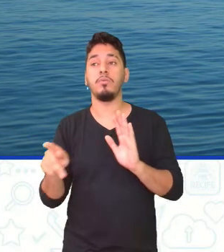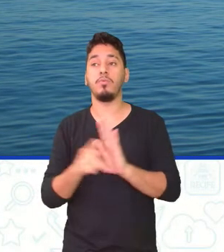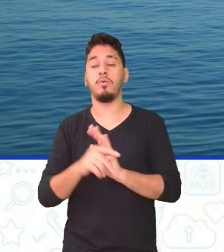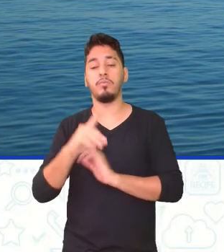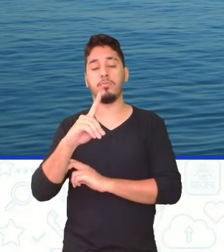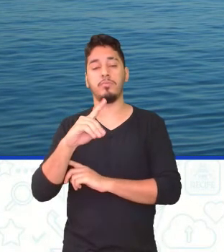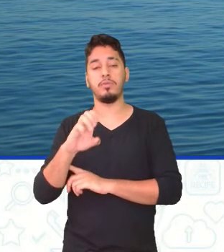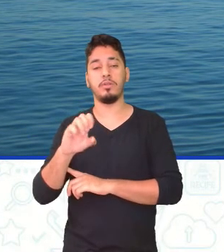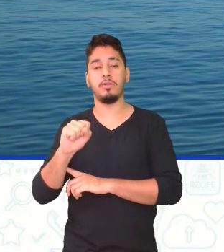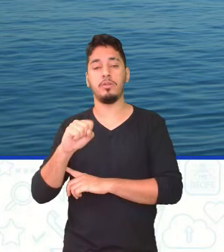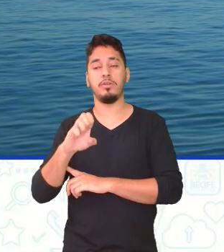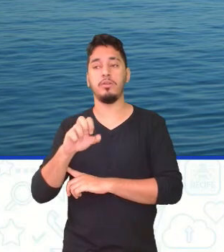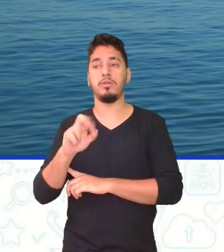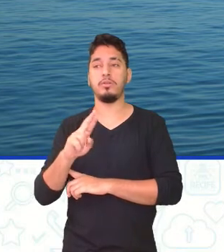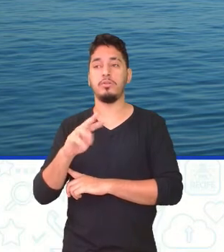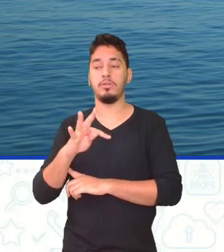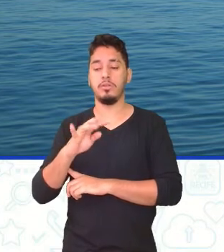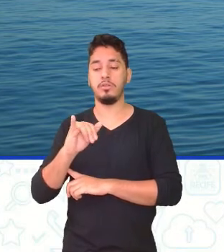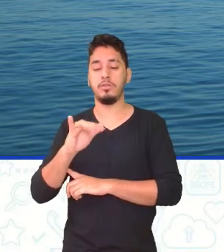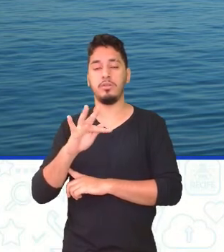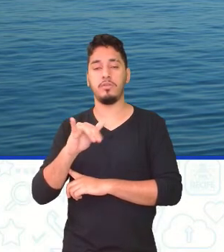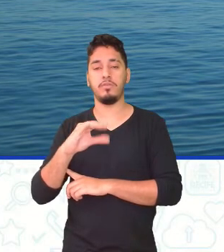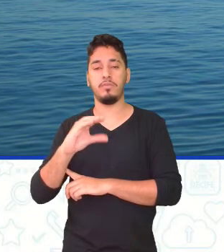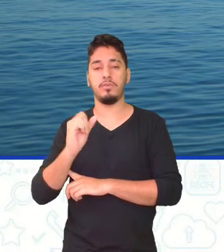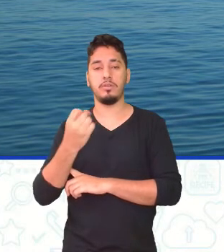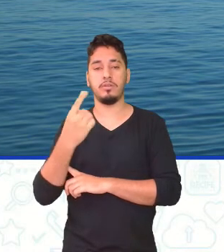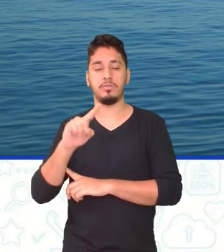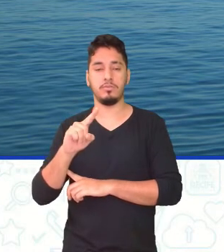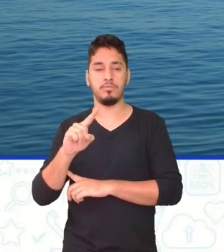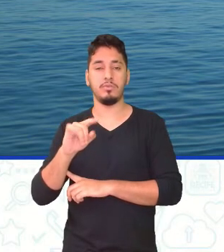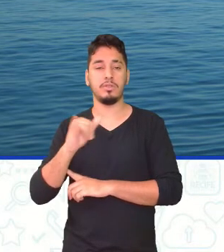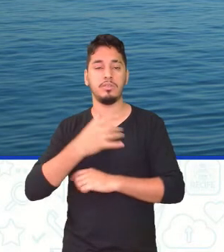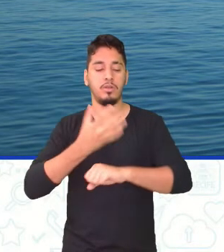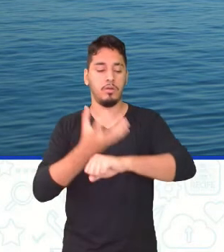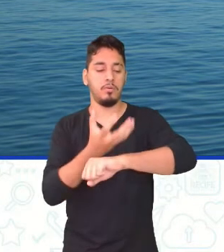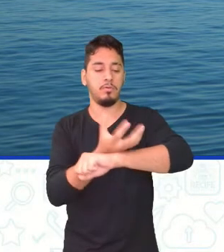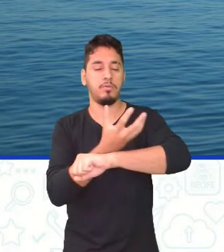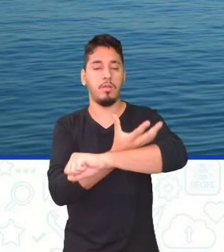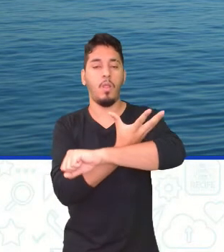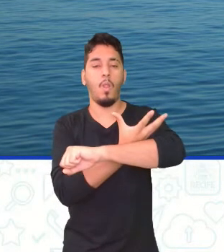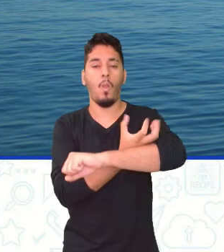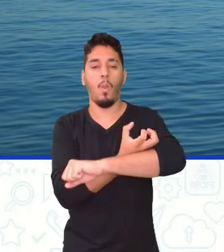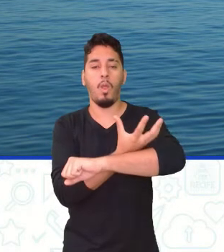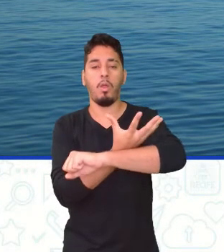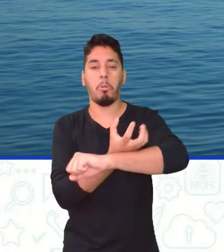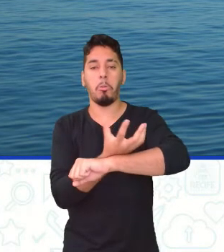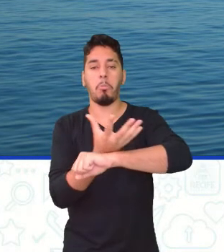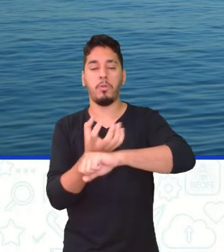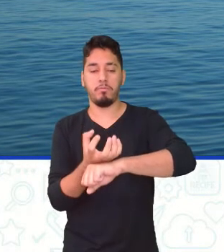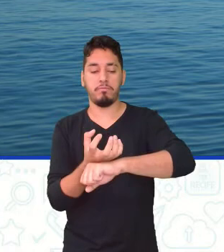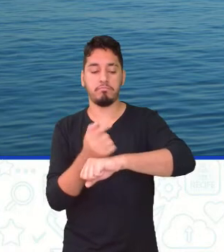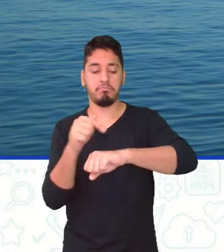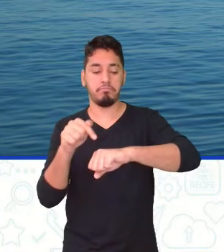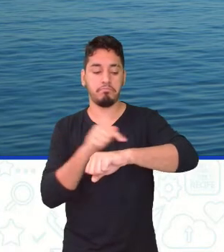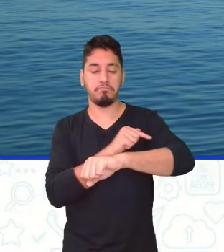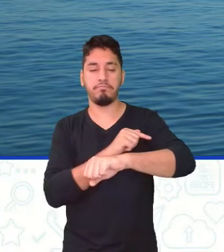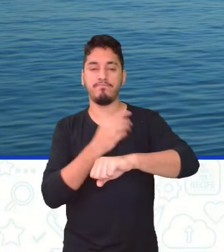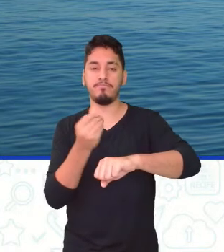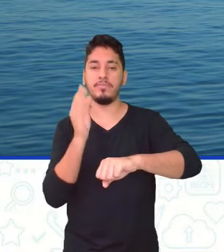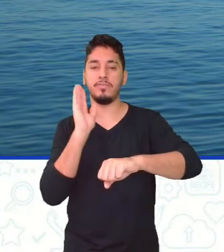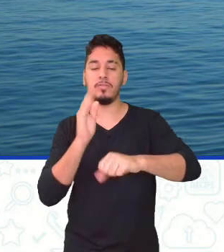Claro. Porque se a vegetação morreu, porque não está recebendo água, né? Aquela vegetação, ela estava